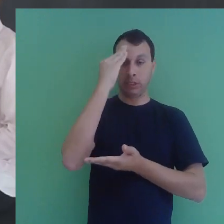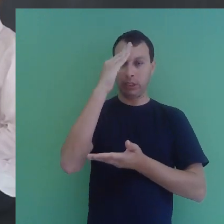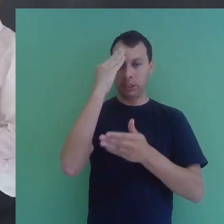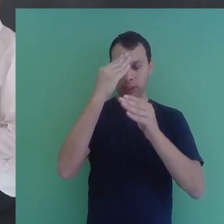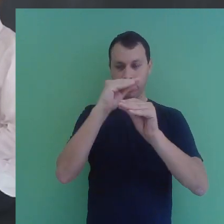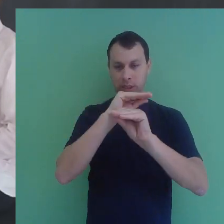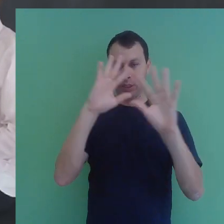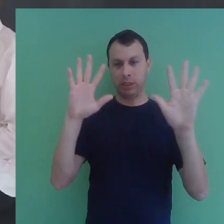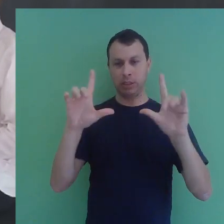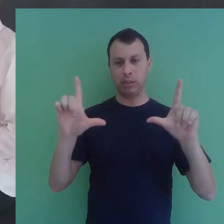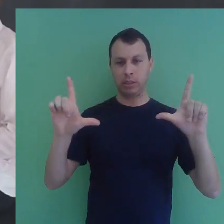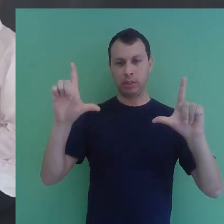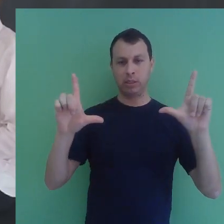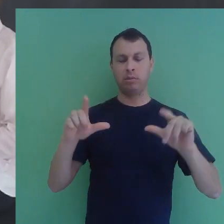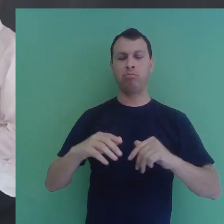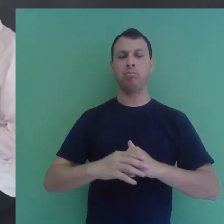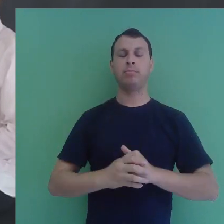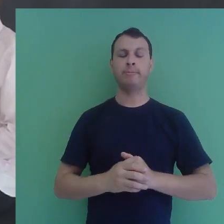e o quanto que ajuda.